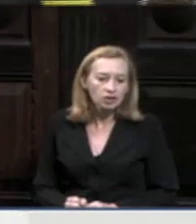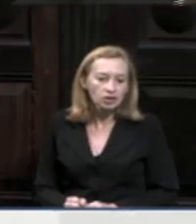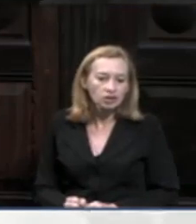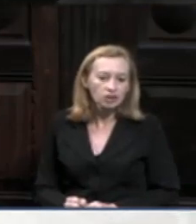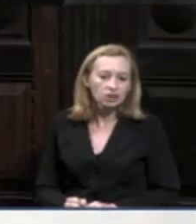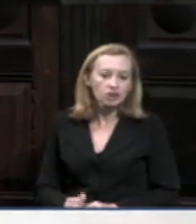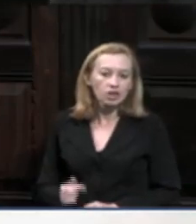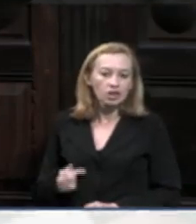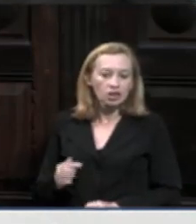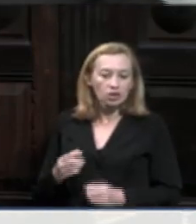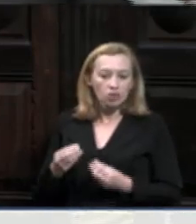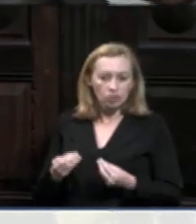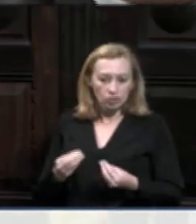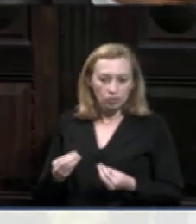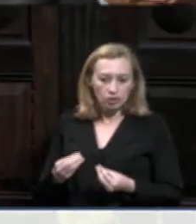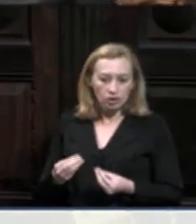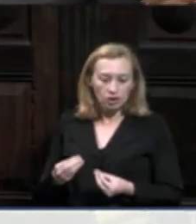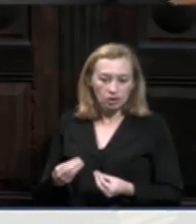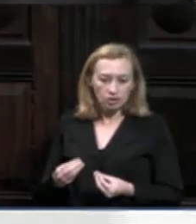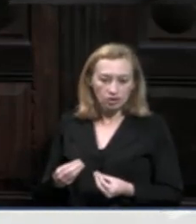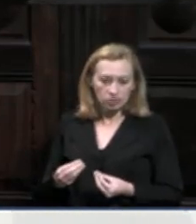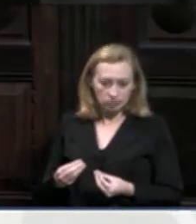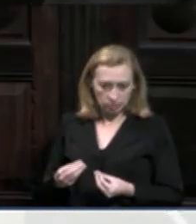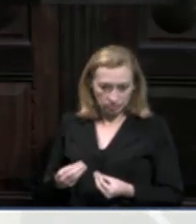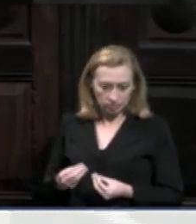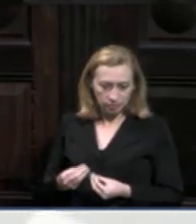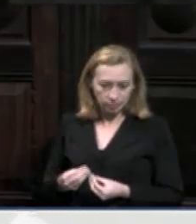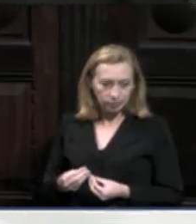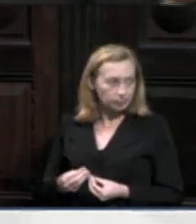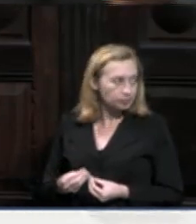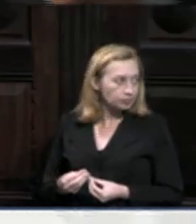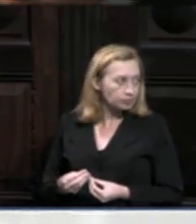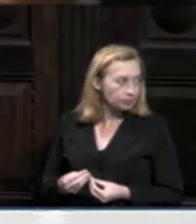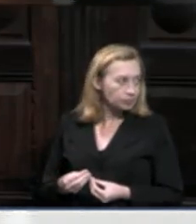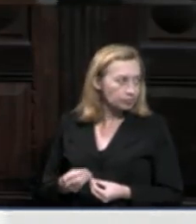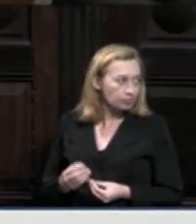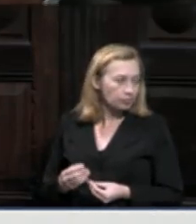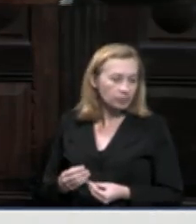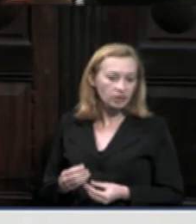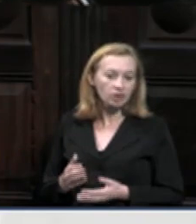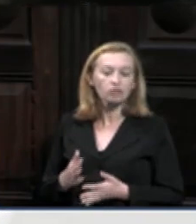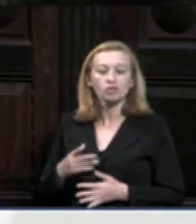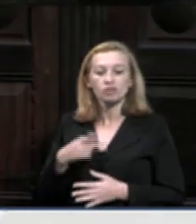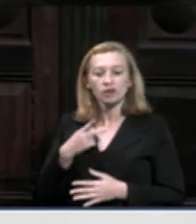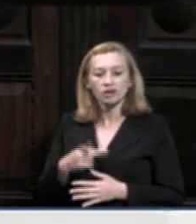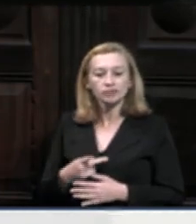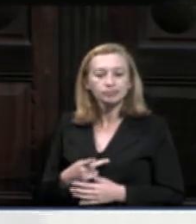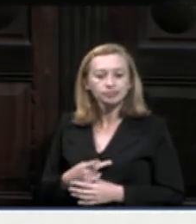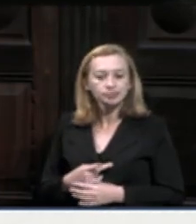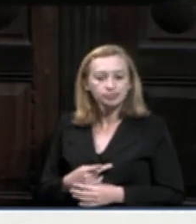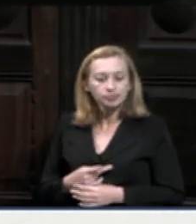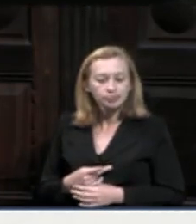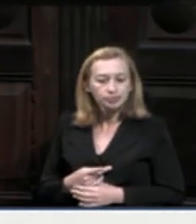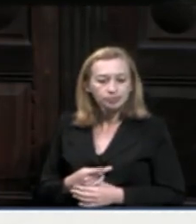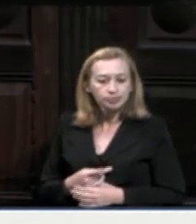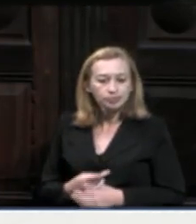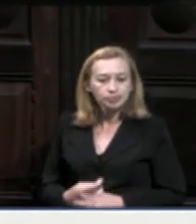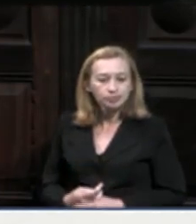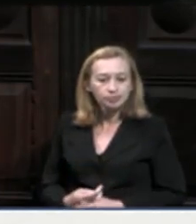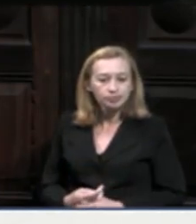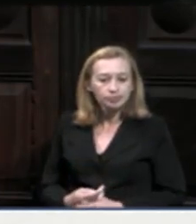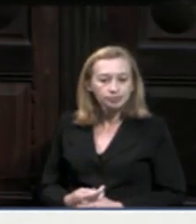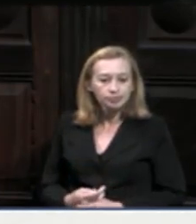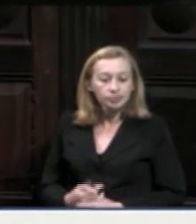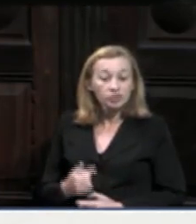na cadeira quando eu já tinha feito sua questão de ordem. A minha questão de ordem. O que